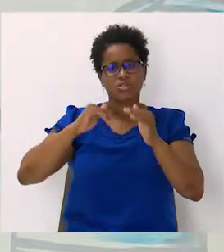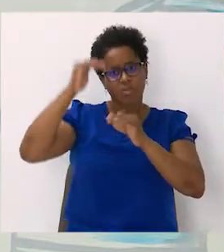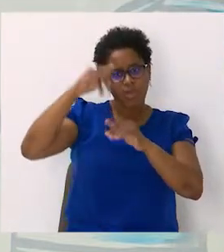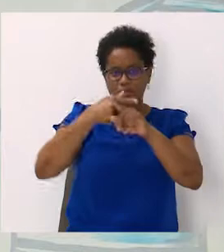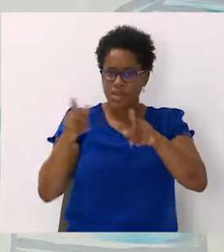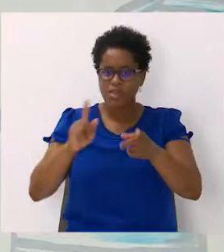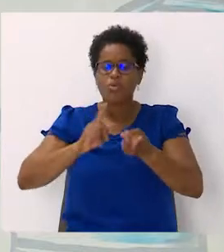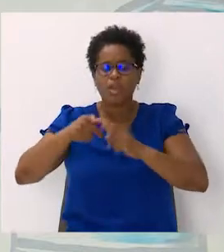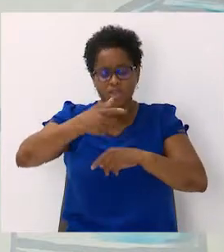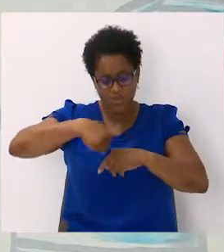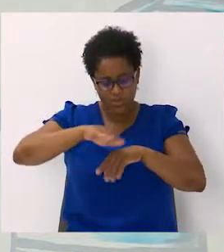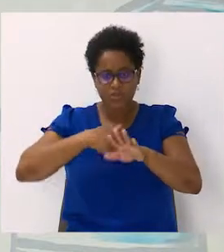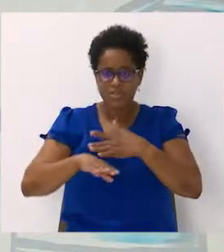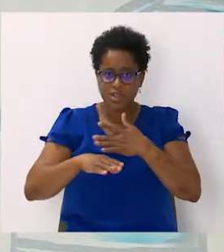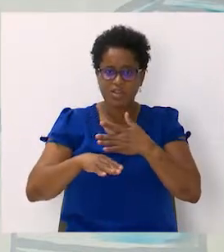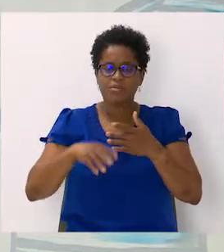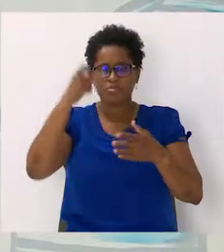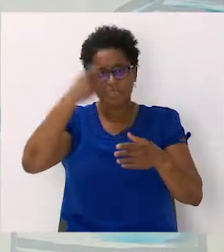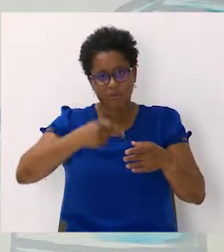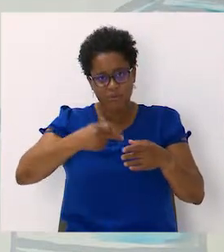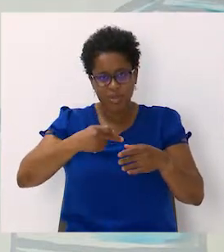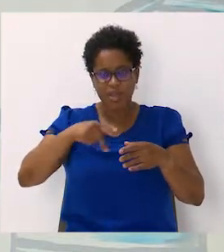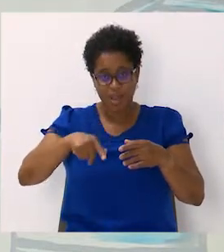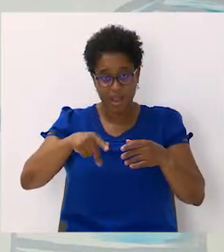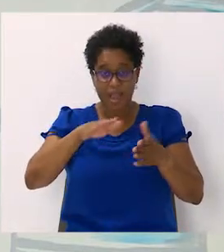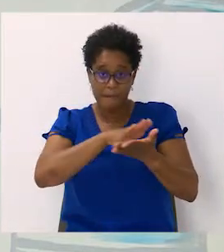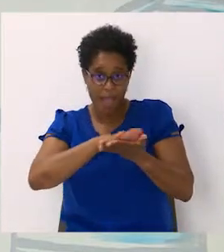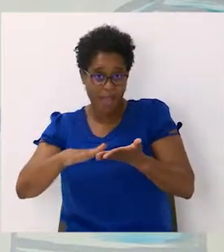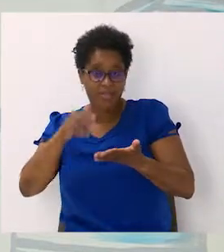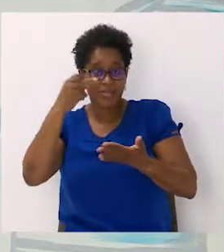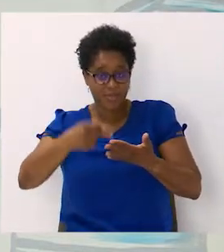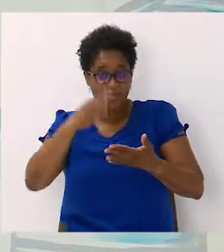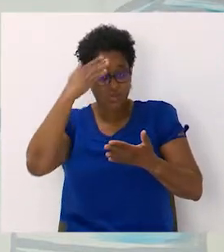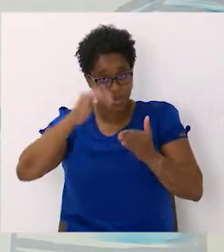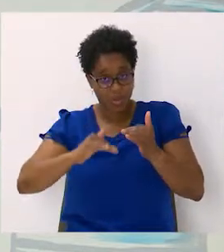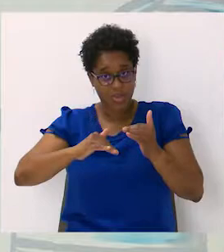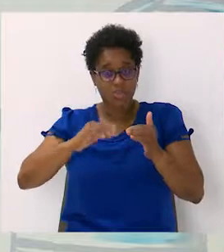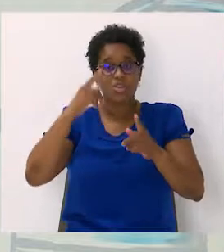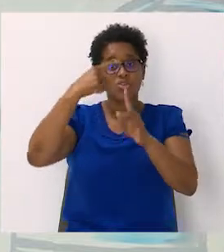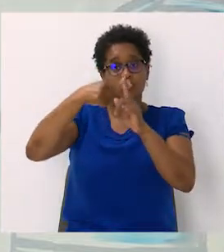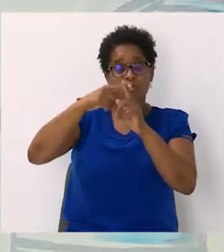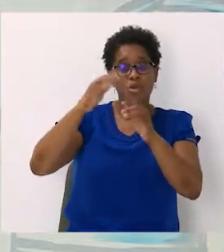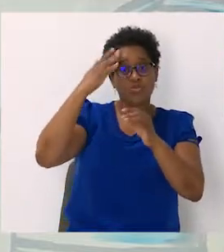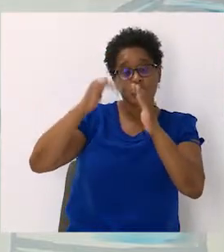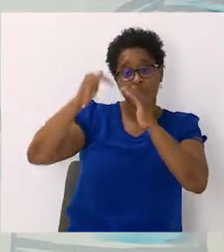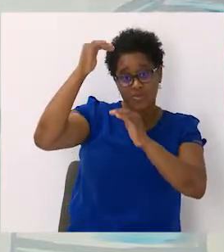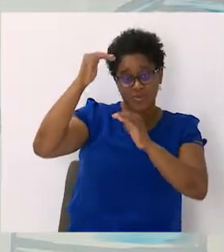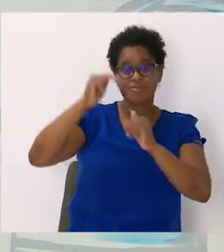diferente. O que é que vamos fazer? Vamos manter a base e somar os expoentes.